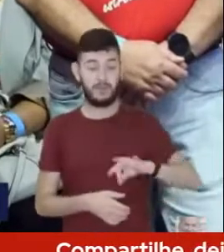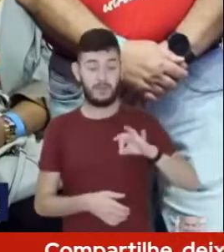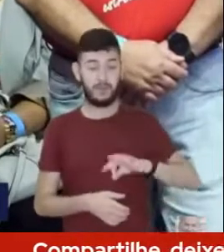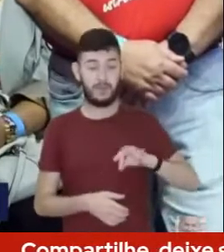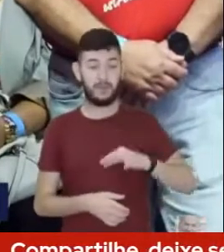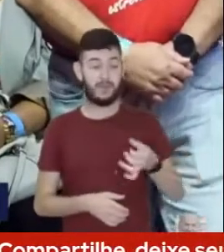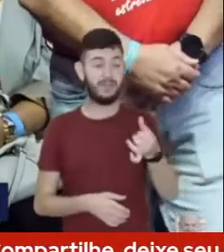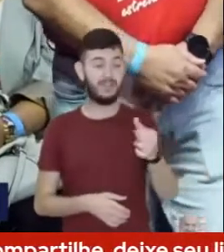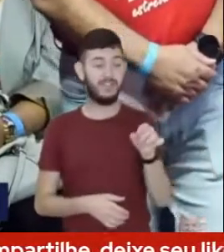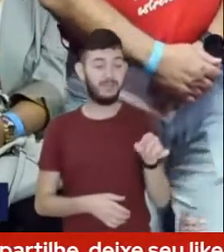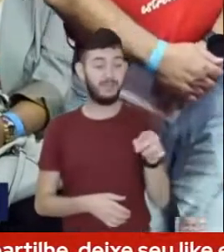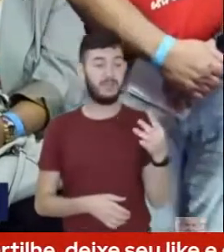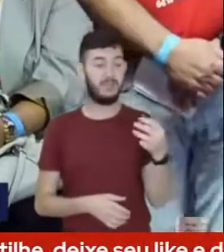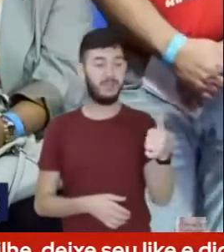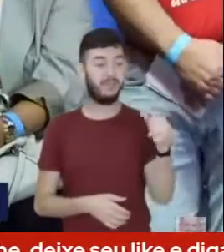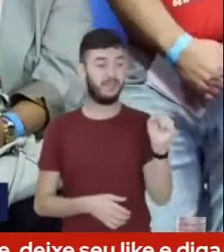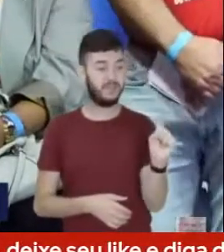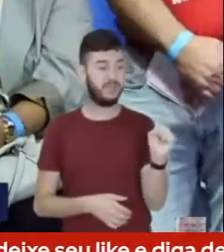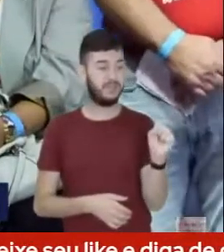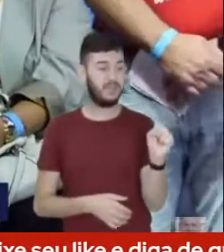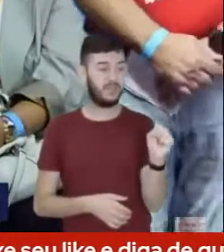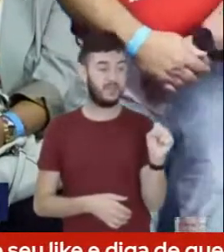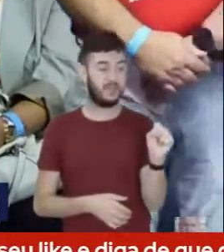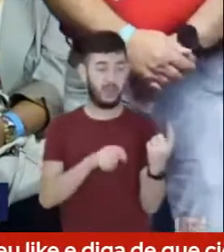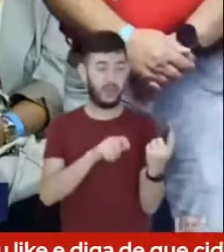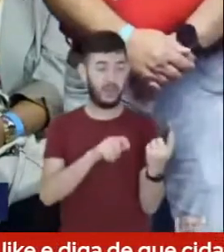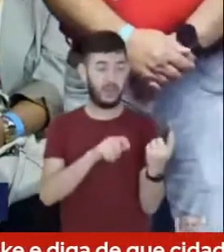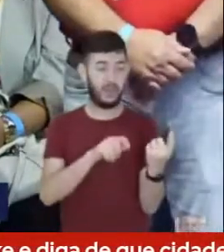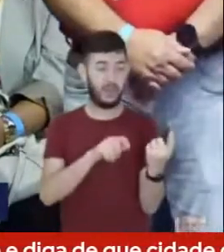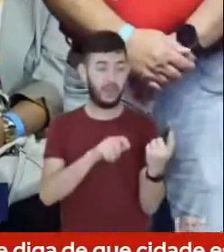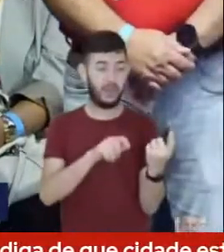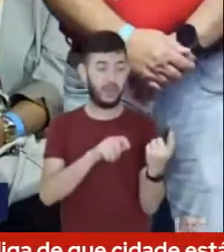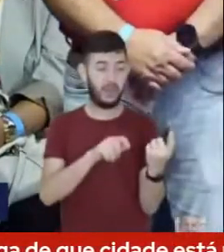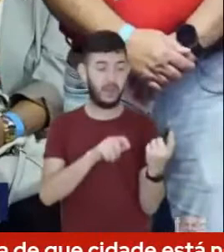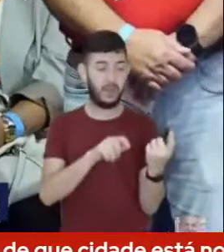para 7.016 em 2010.